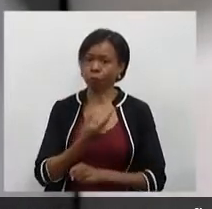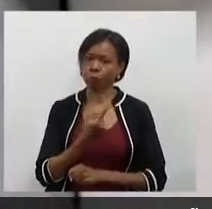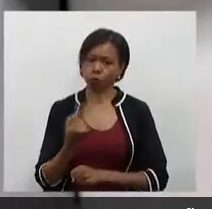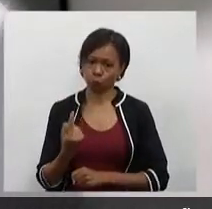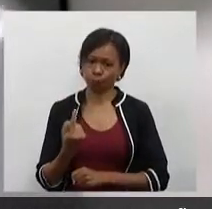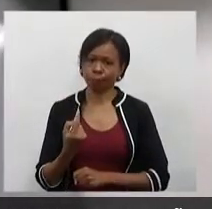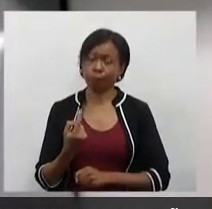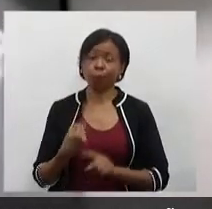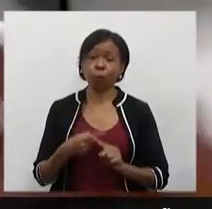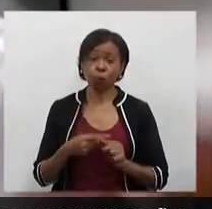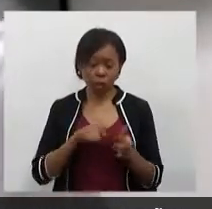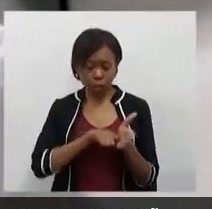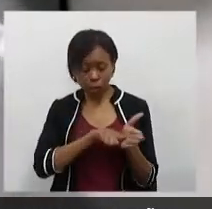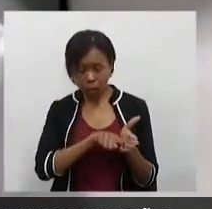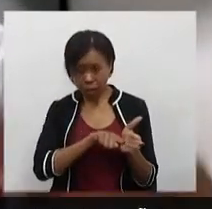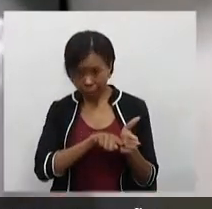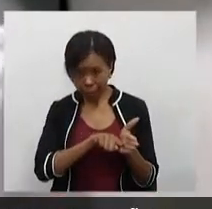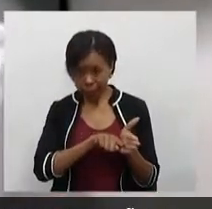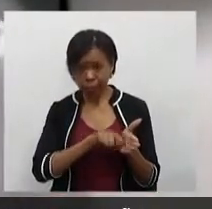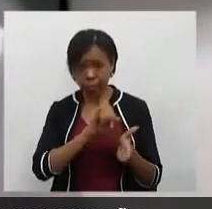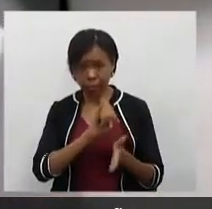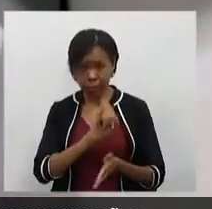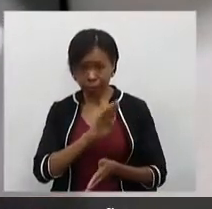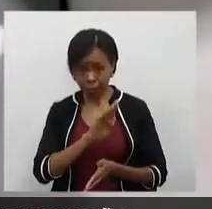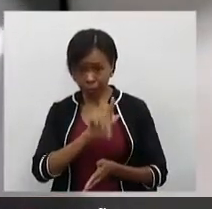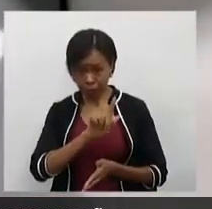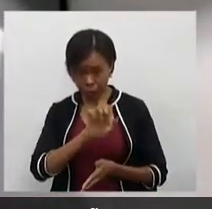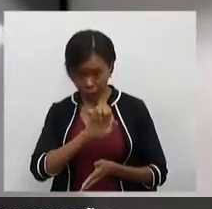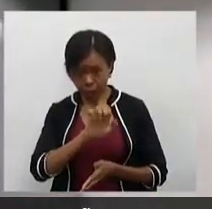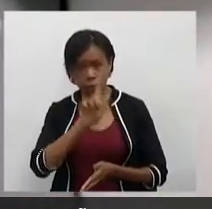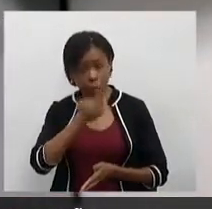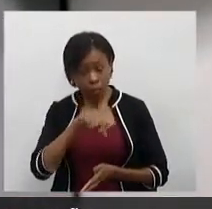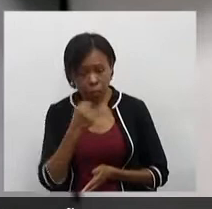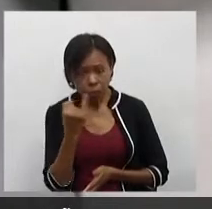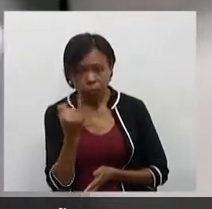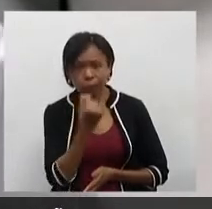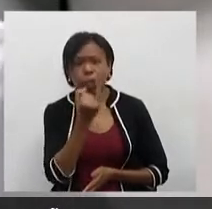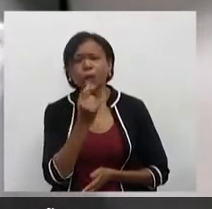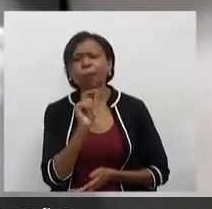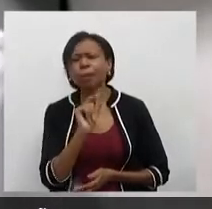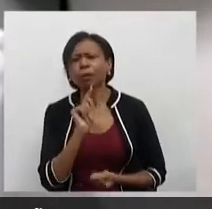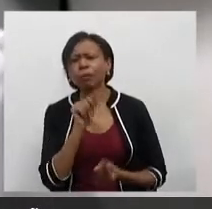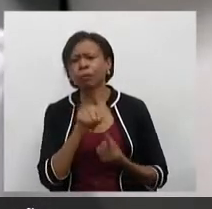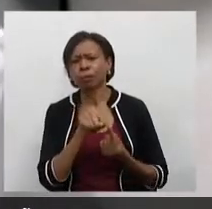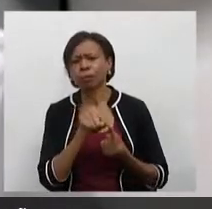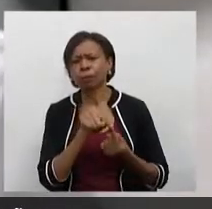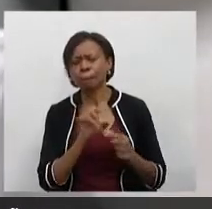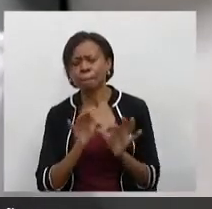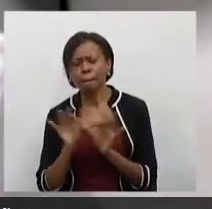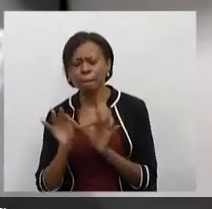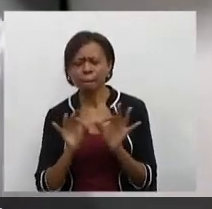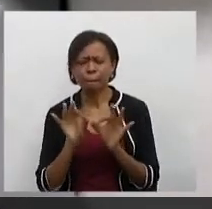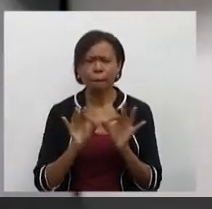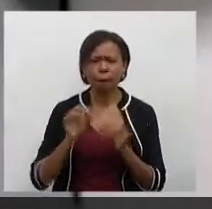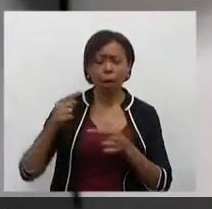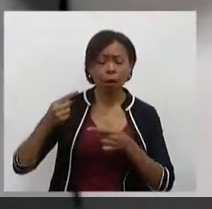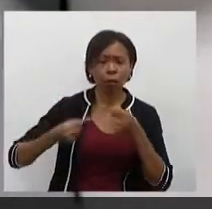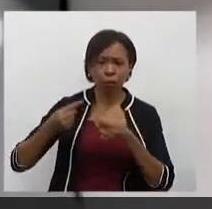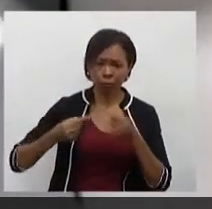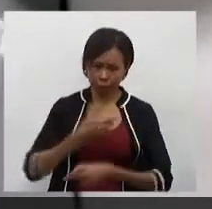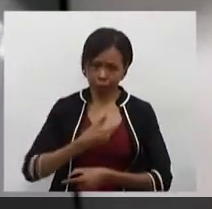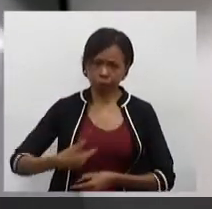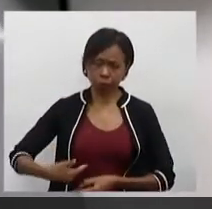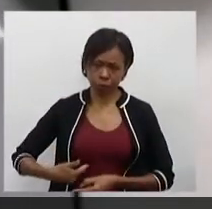fundamental para conhecimento da realidade brasileira e para o planejamento dessas políticas públicas. Sem estatísticas